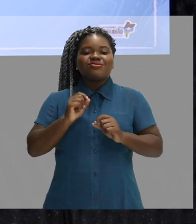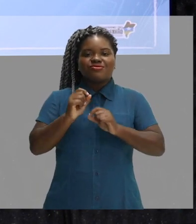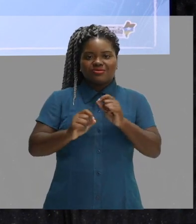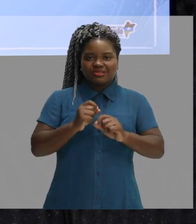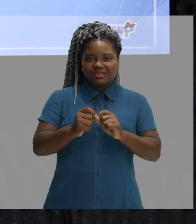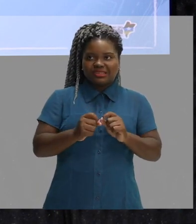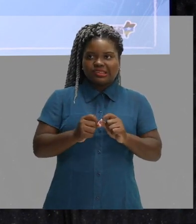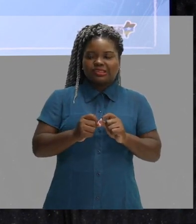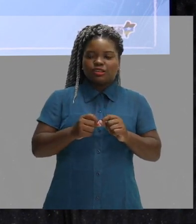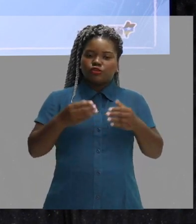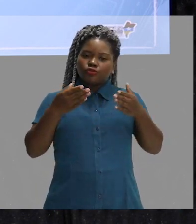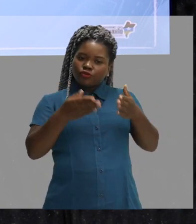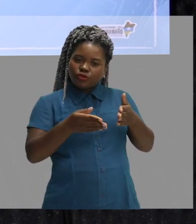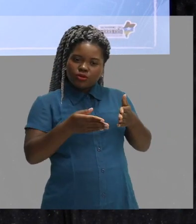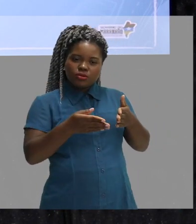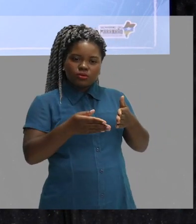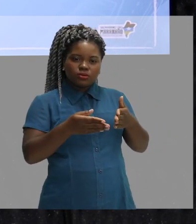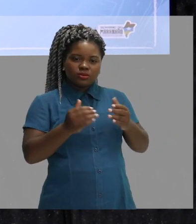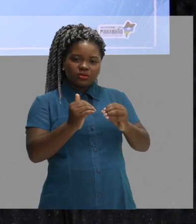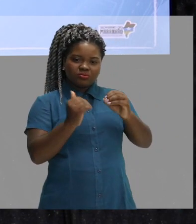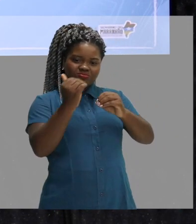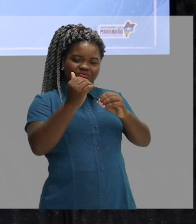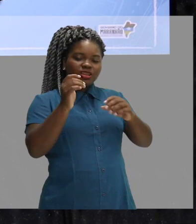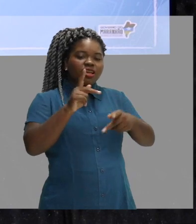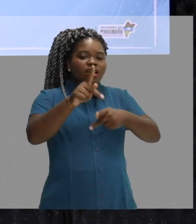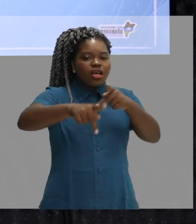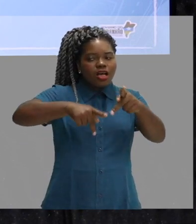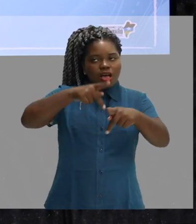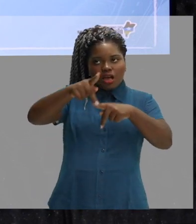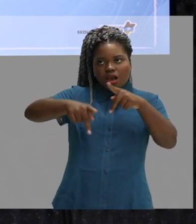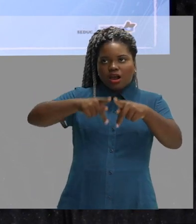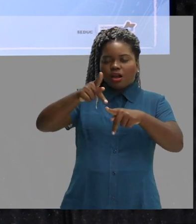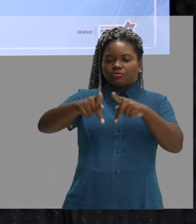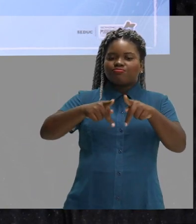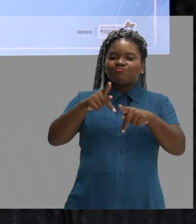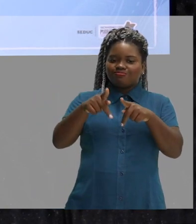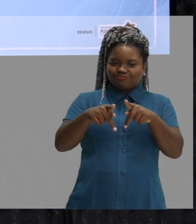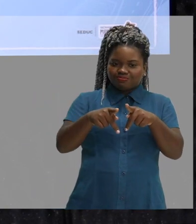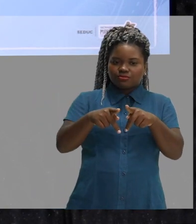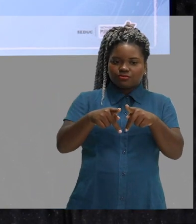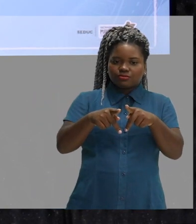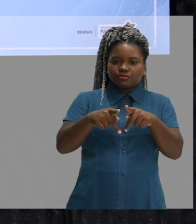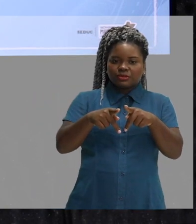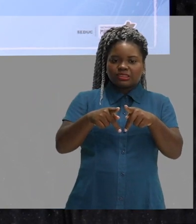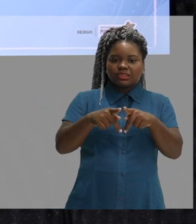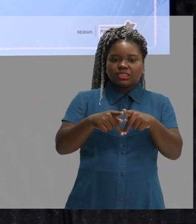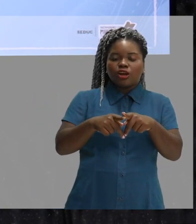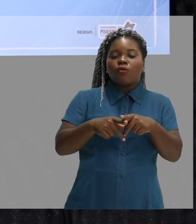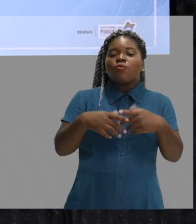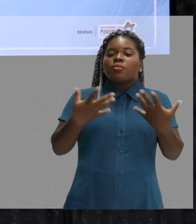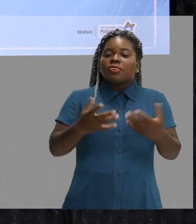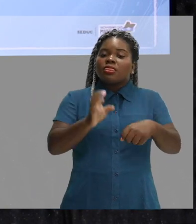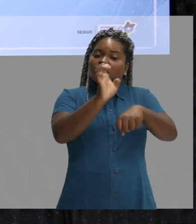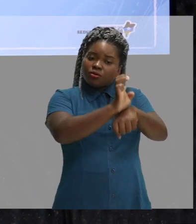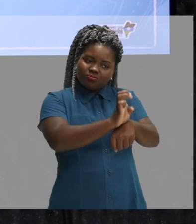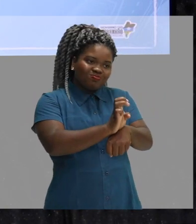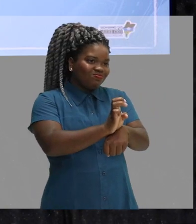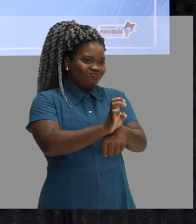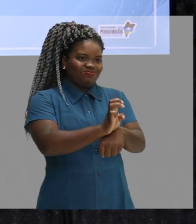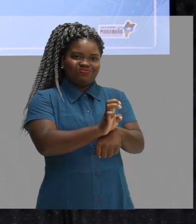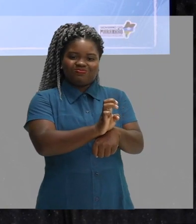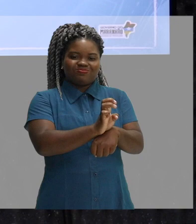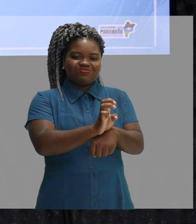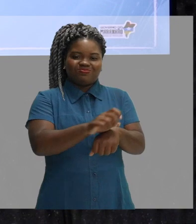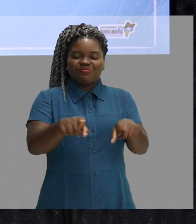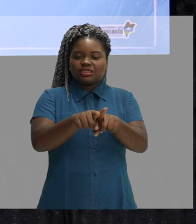olha só, nem Estado, como pensava Hobbes, nem indivíduo, como pensava Locke. Mas quem é soberano